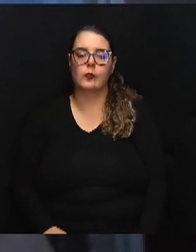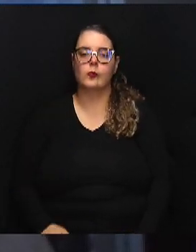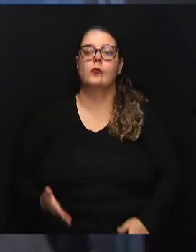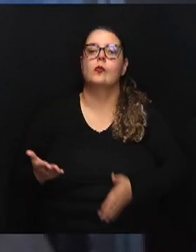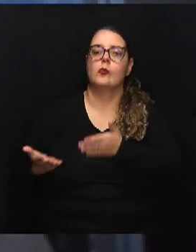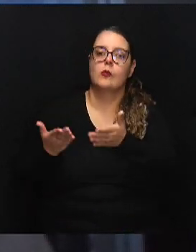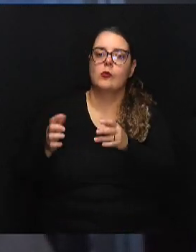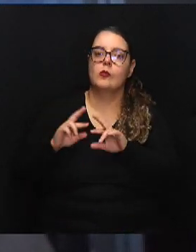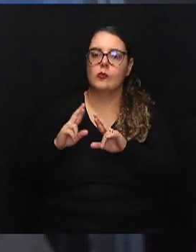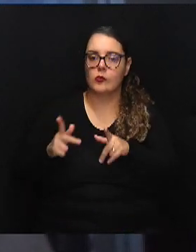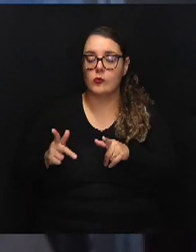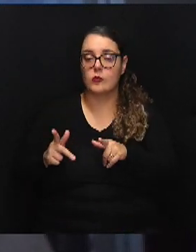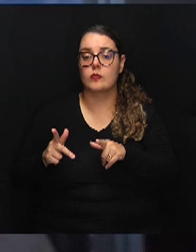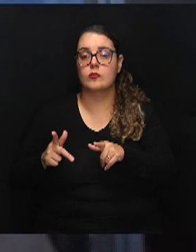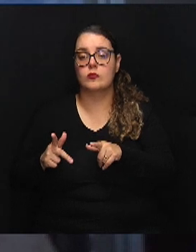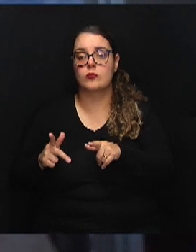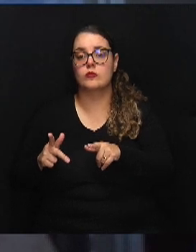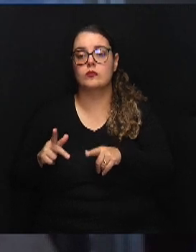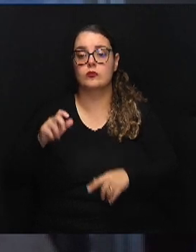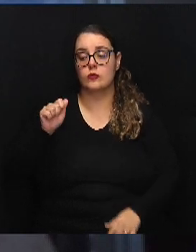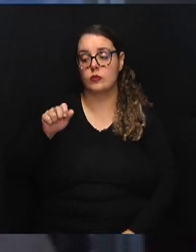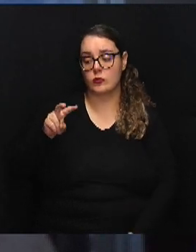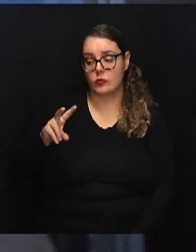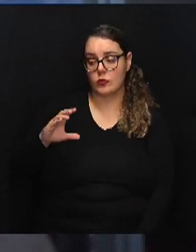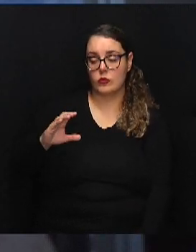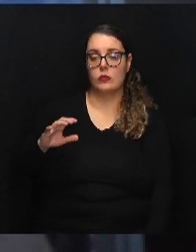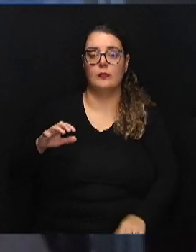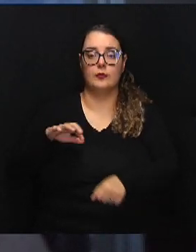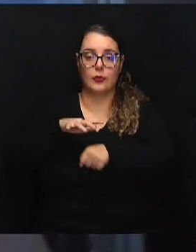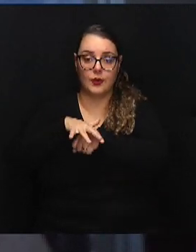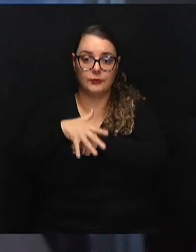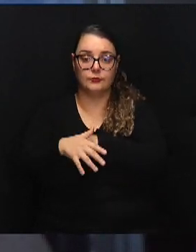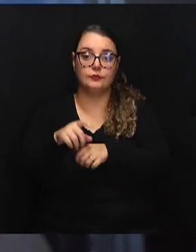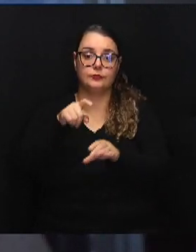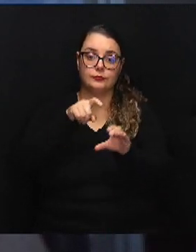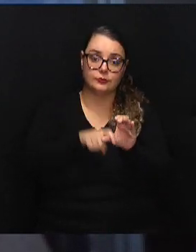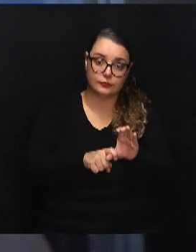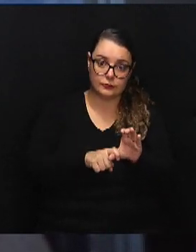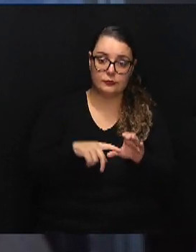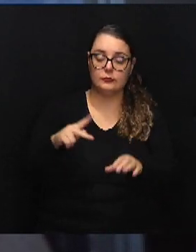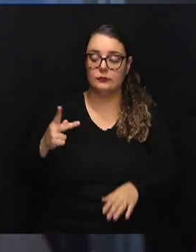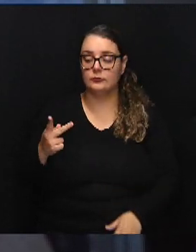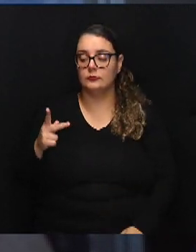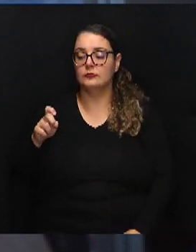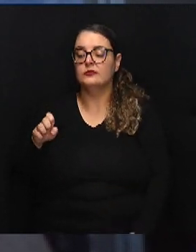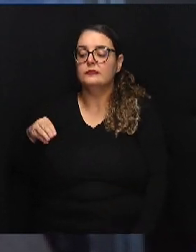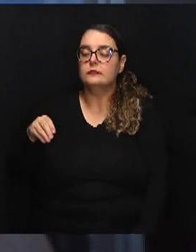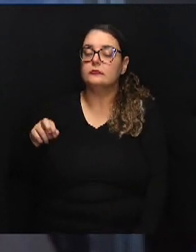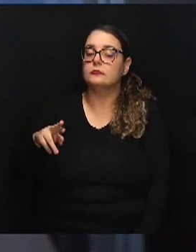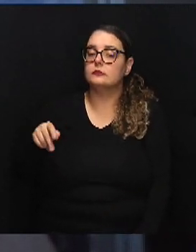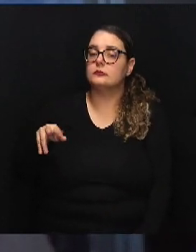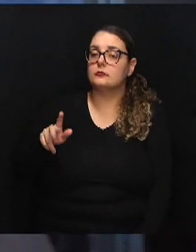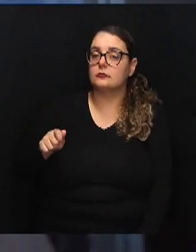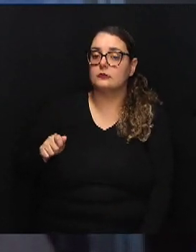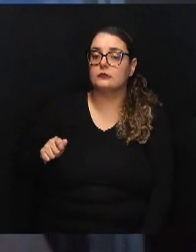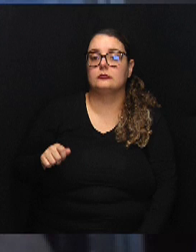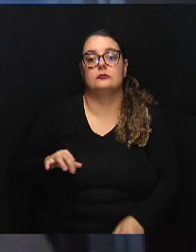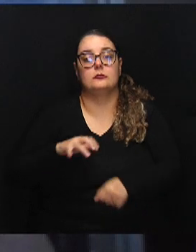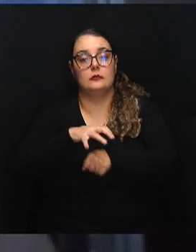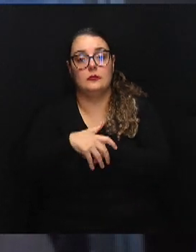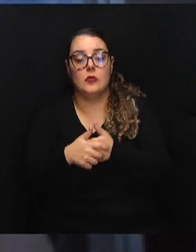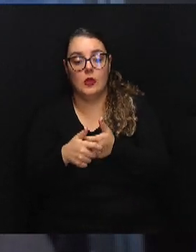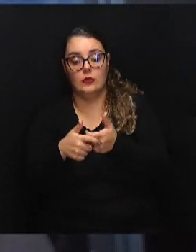diferente, né? O AVC hemorrágico vai depender do grau de hemorragia, né? Então, às vezes, hemorragias muito